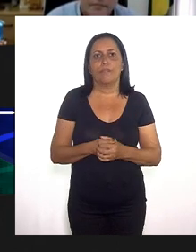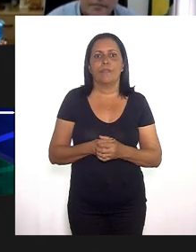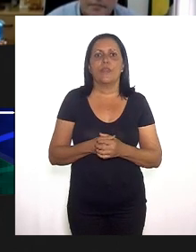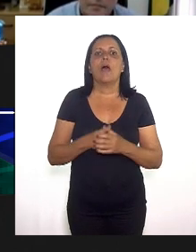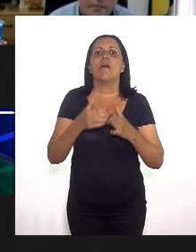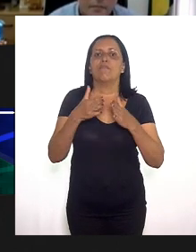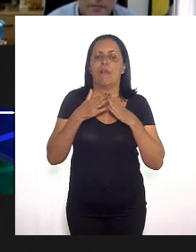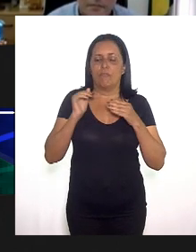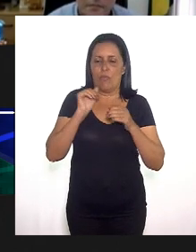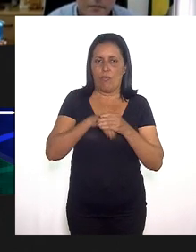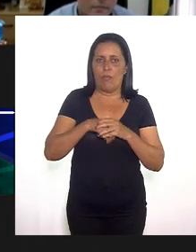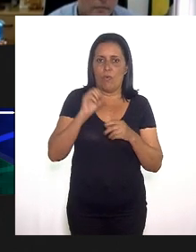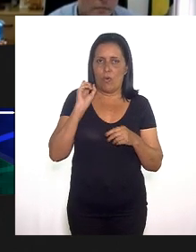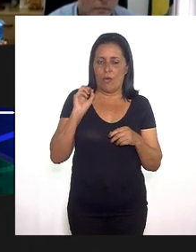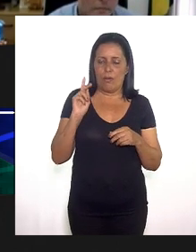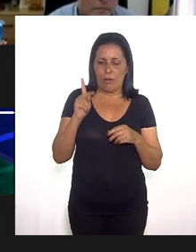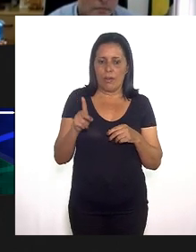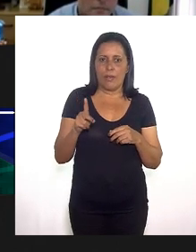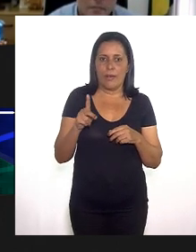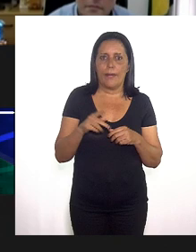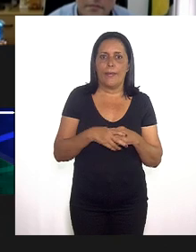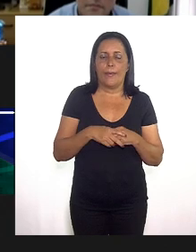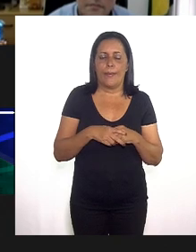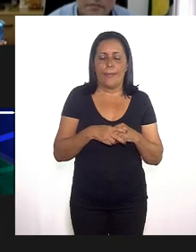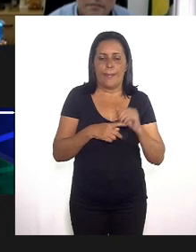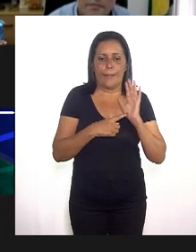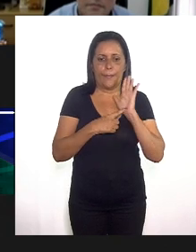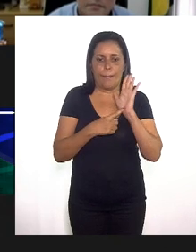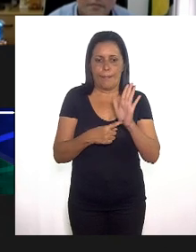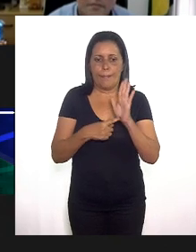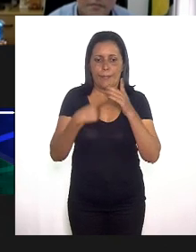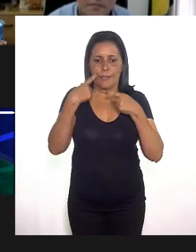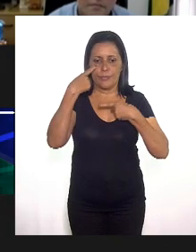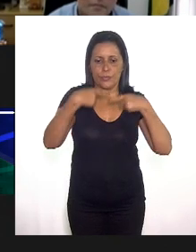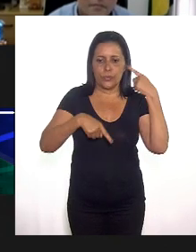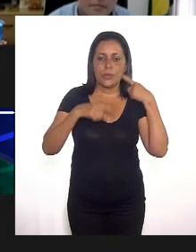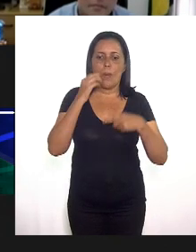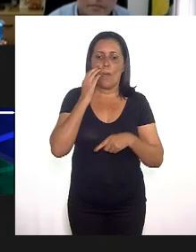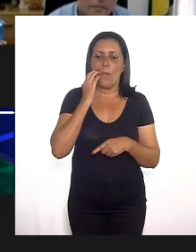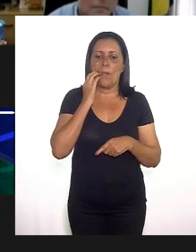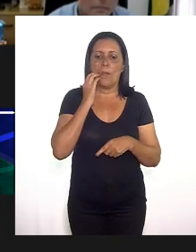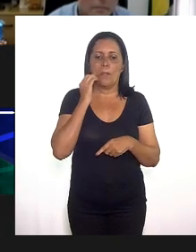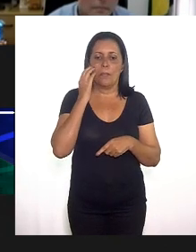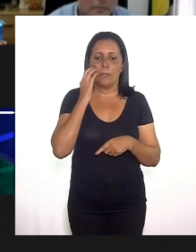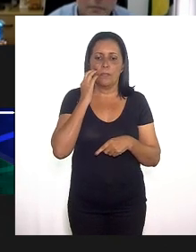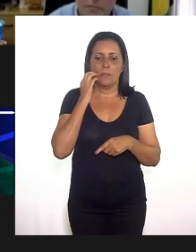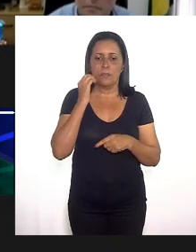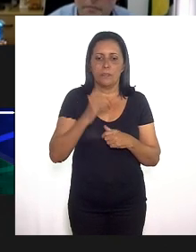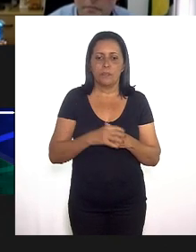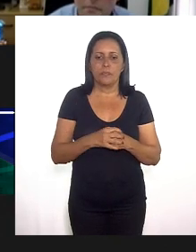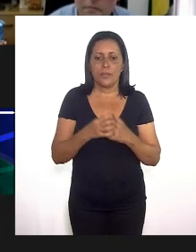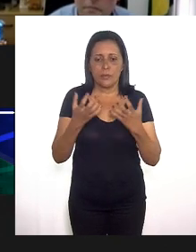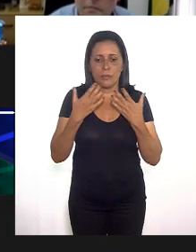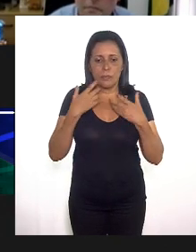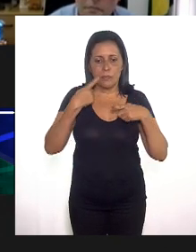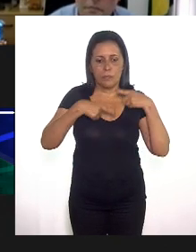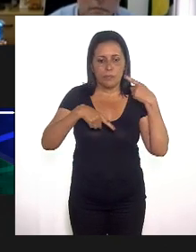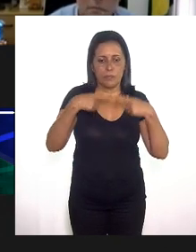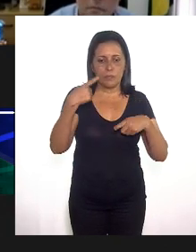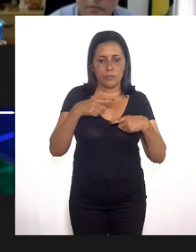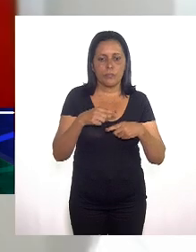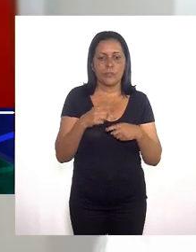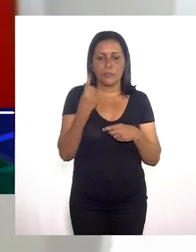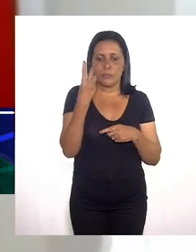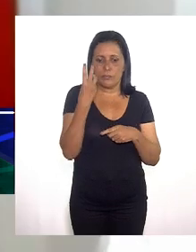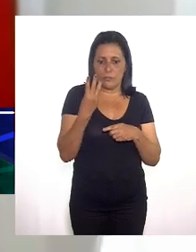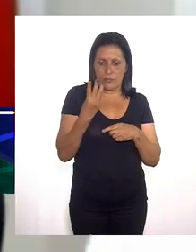Favorável, senhor presidente. Com o parecer emitido em discussão. Havendo que queira discutir, encerrada a discussão, o presente proposta recebeu 3